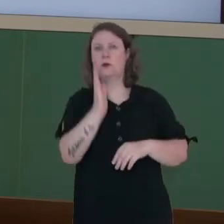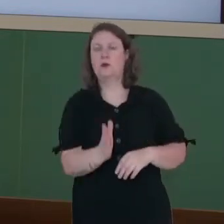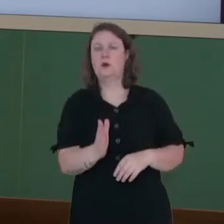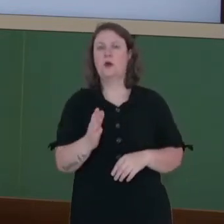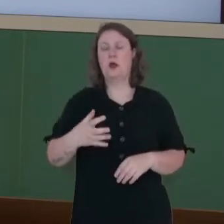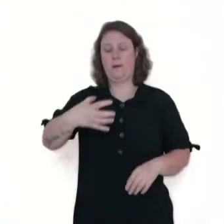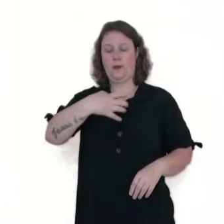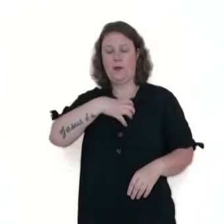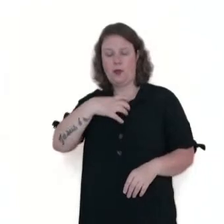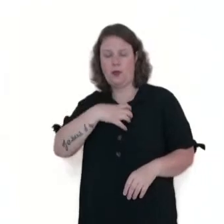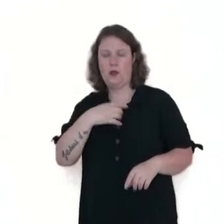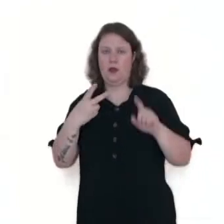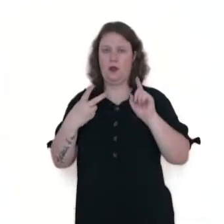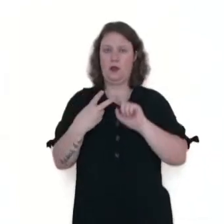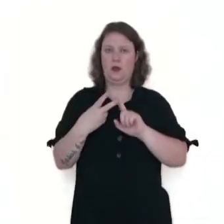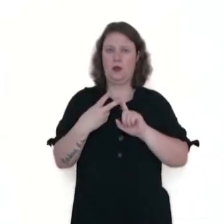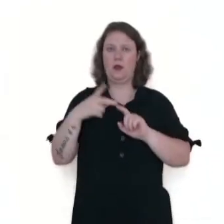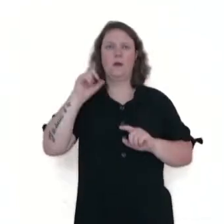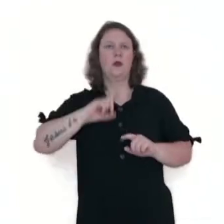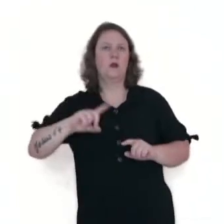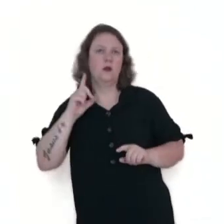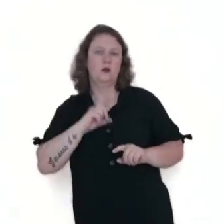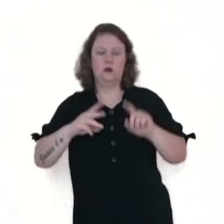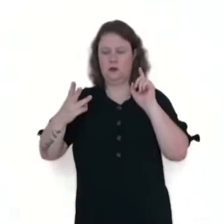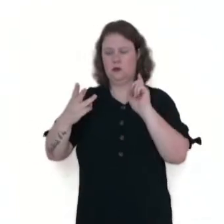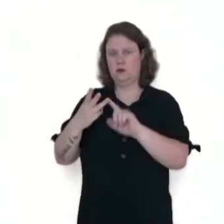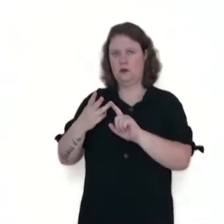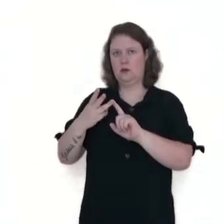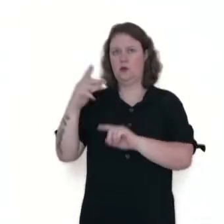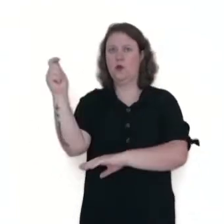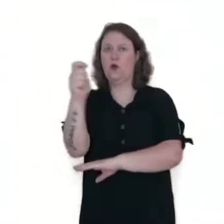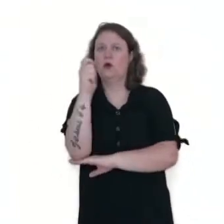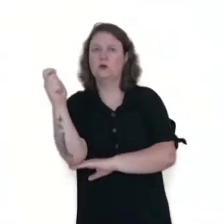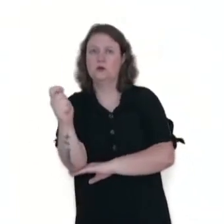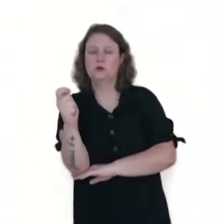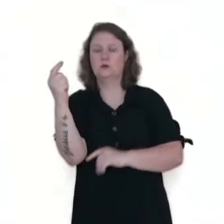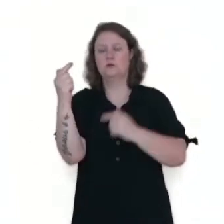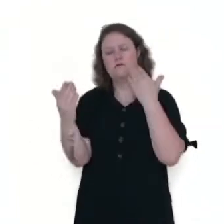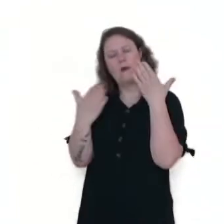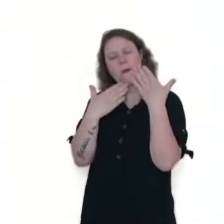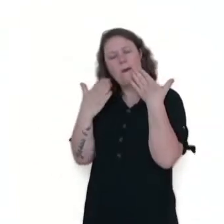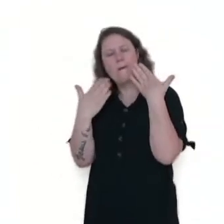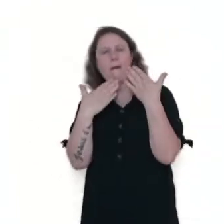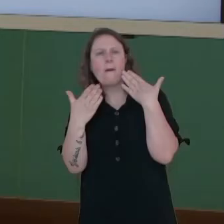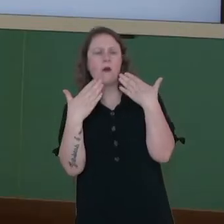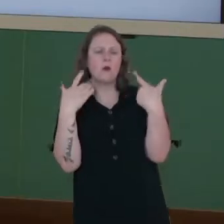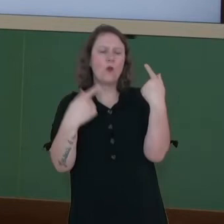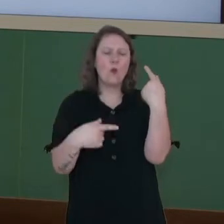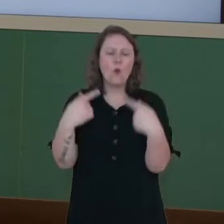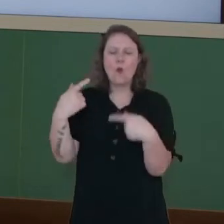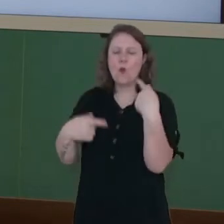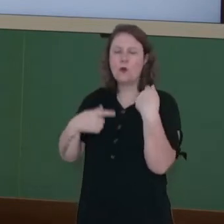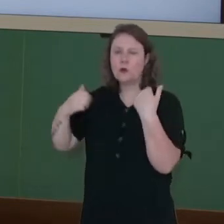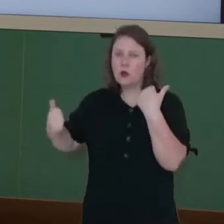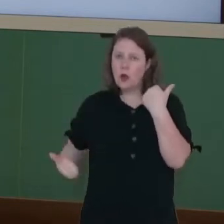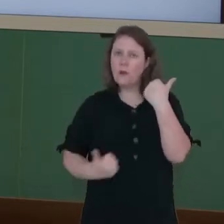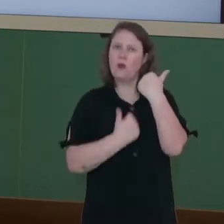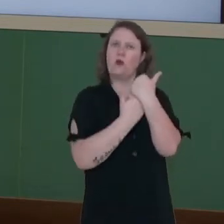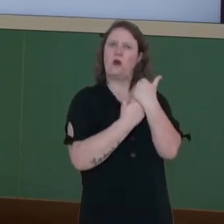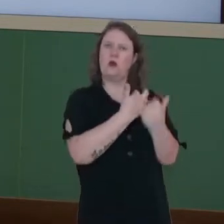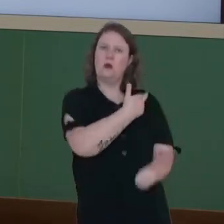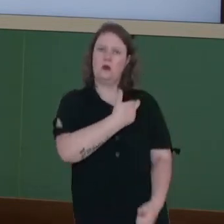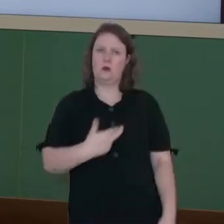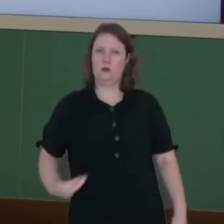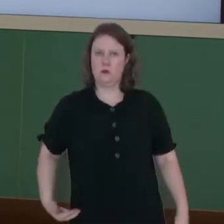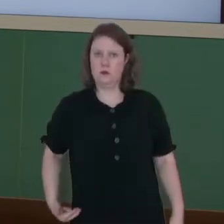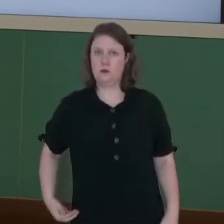Minas Gerais, no Rio Grande do Sul, né, permeando essas discussões de pessoas que apoiavam o republicanismo, né?